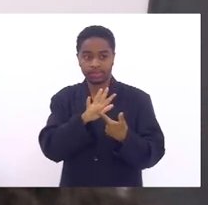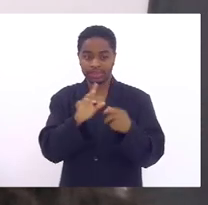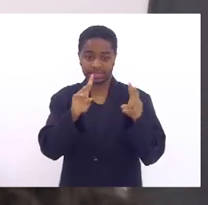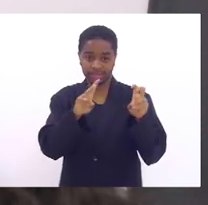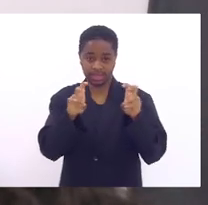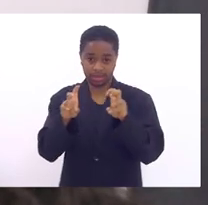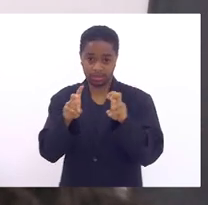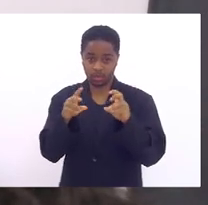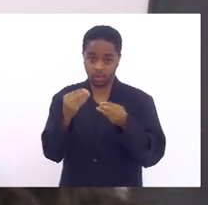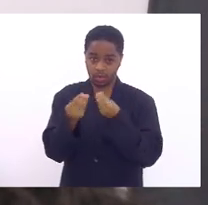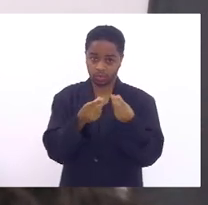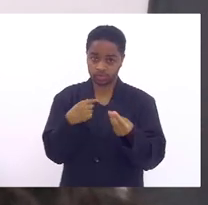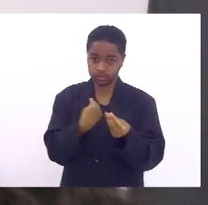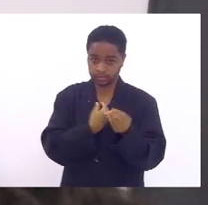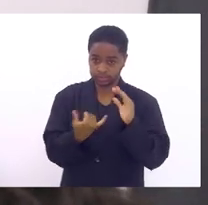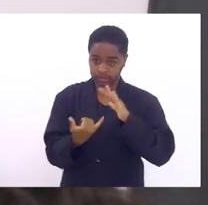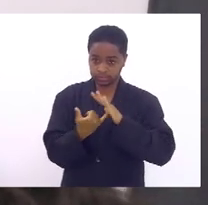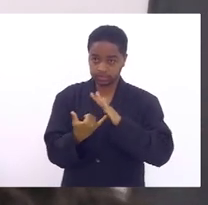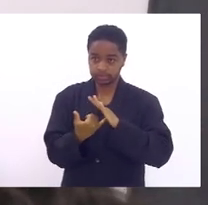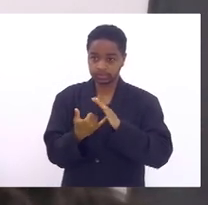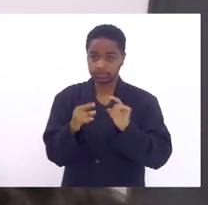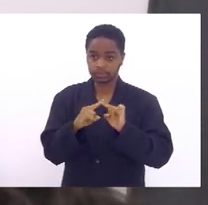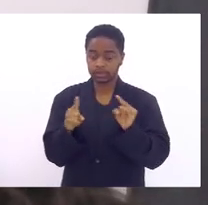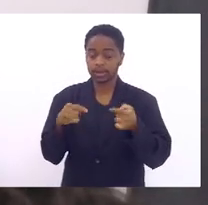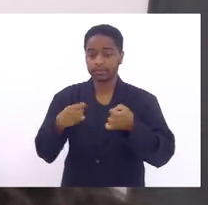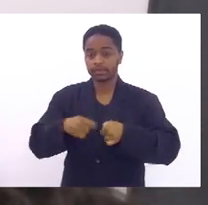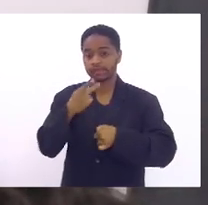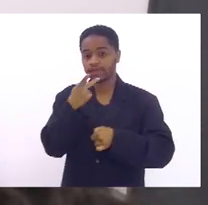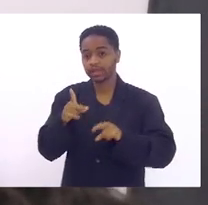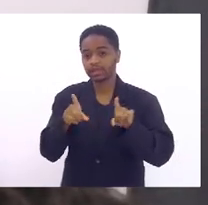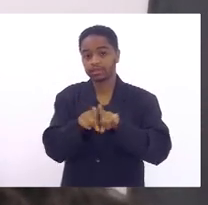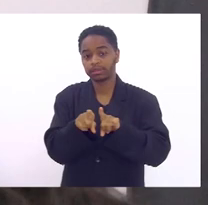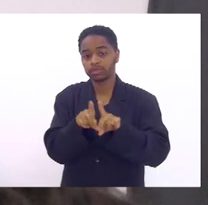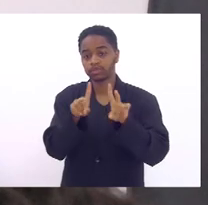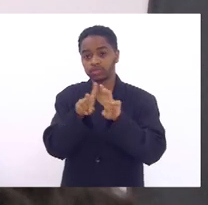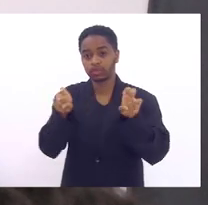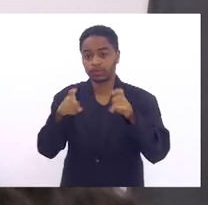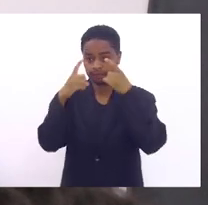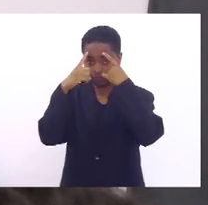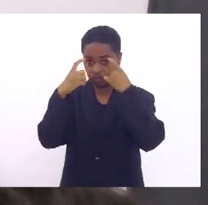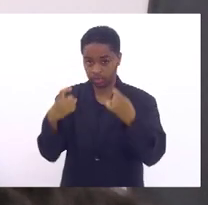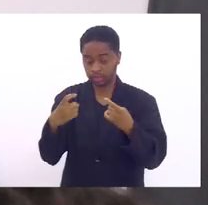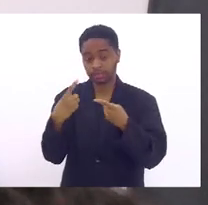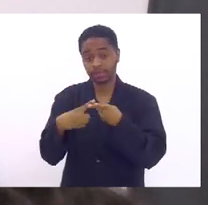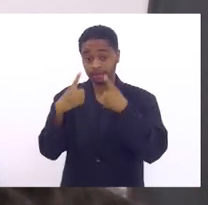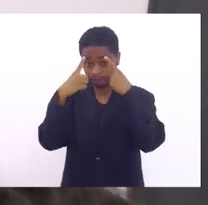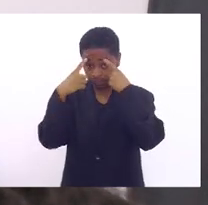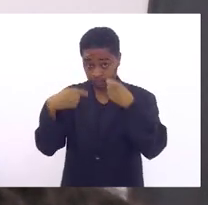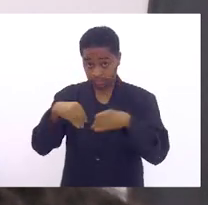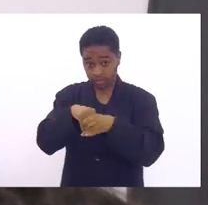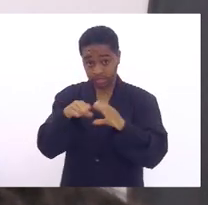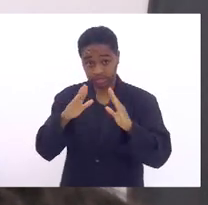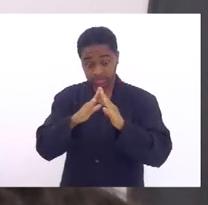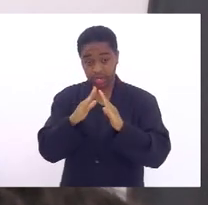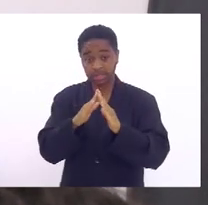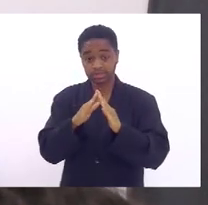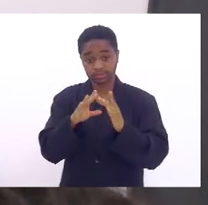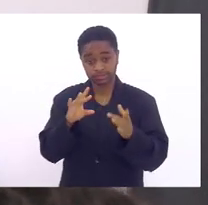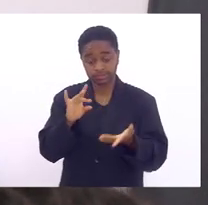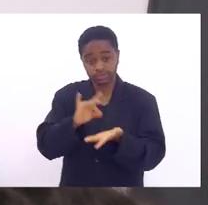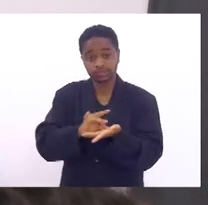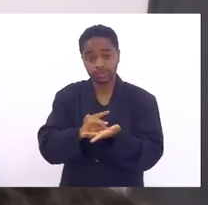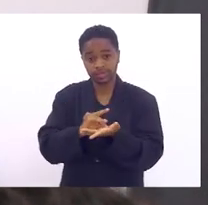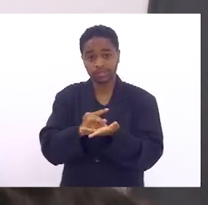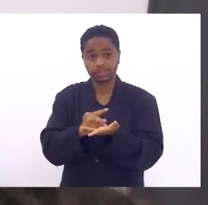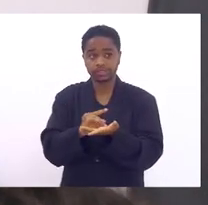nossa instituição é falar essa questão da violência né a violência doméstica É é permeia né